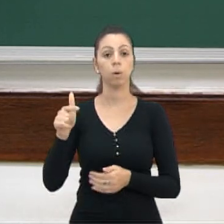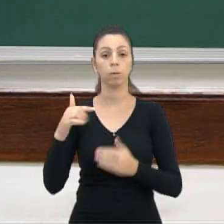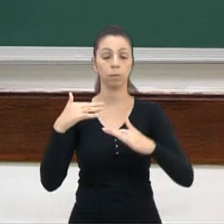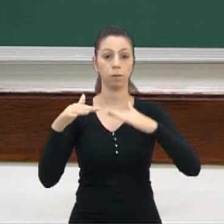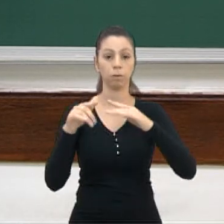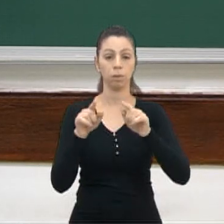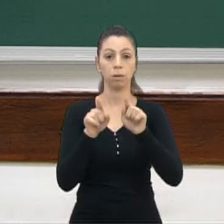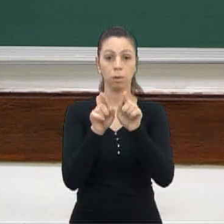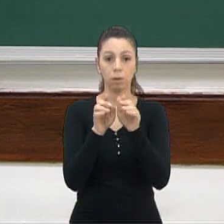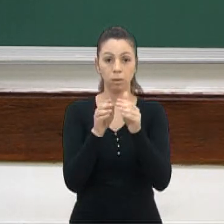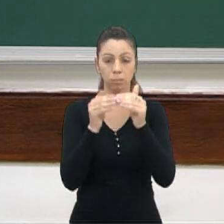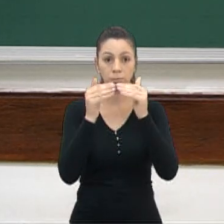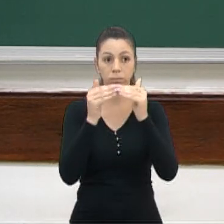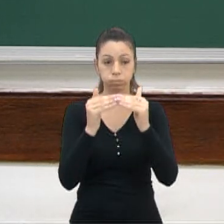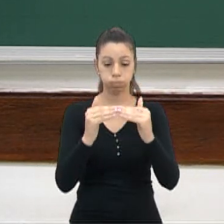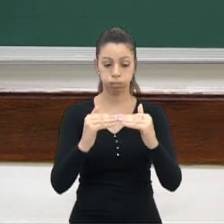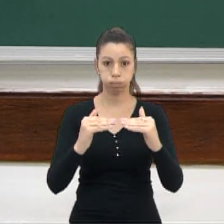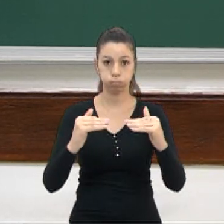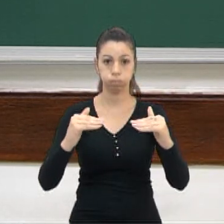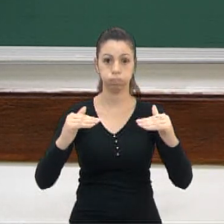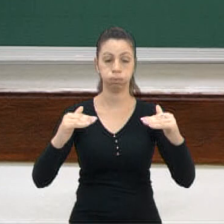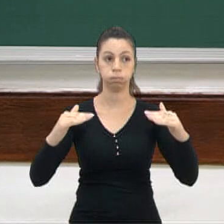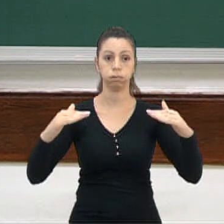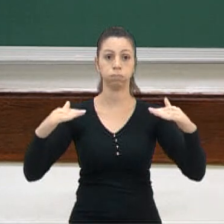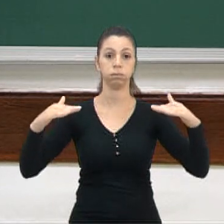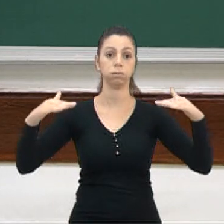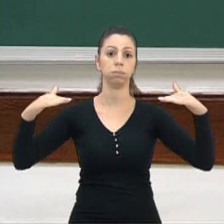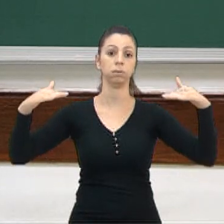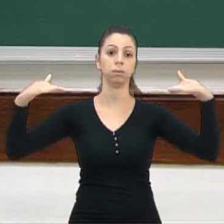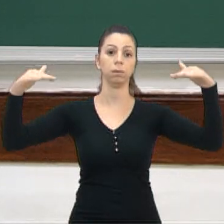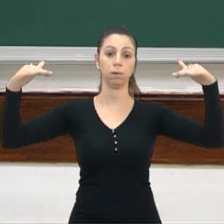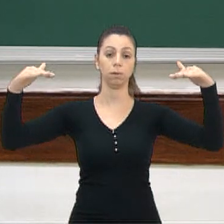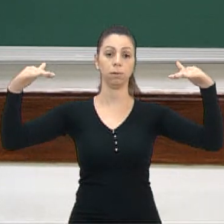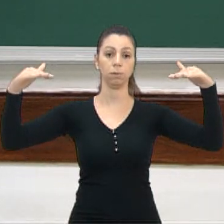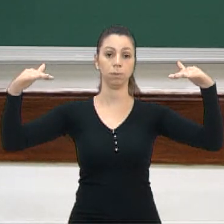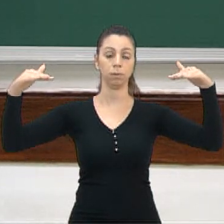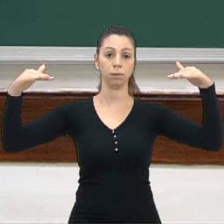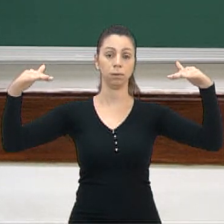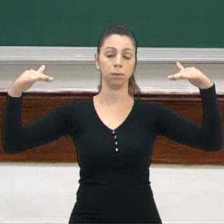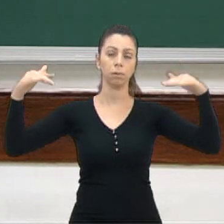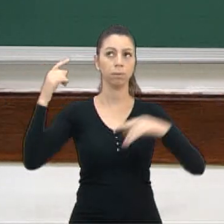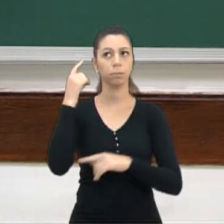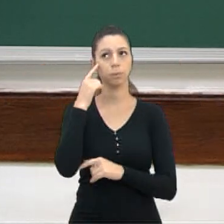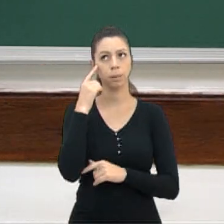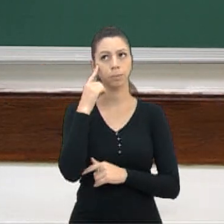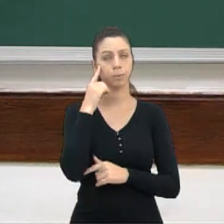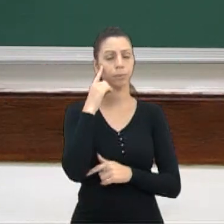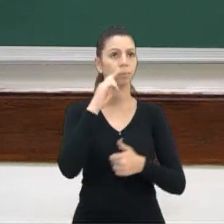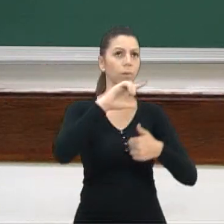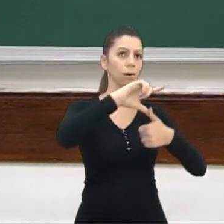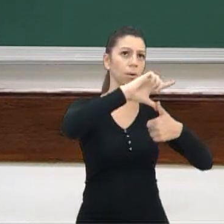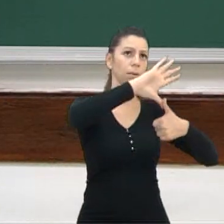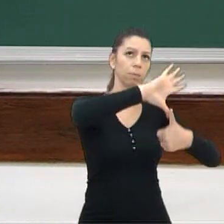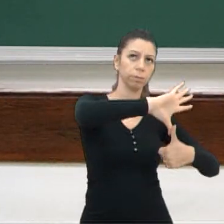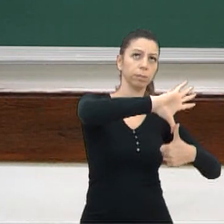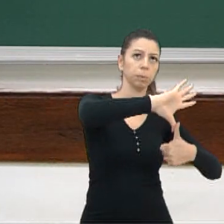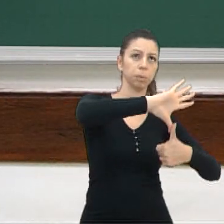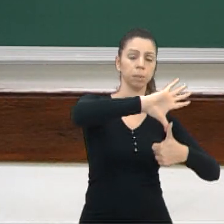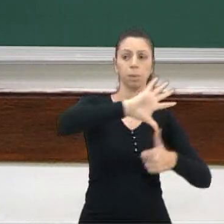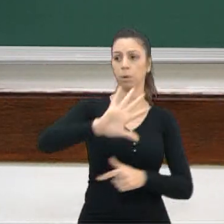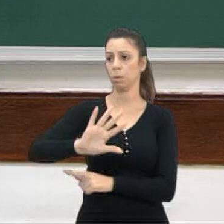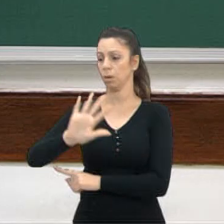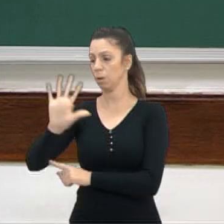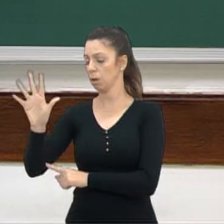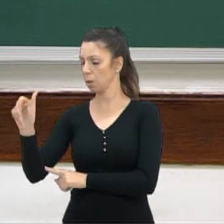de separação e de afastamento. Pense, a América do Sul e a África estão juntos?